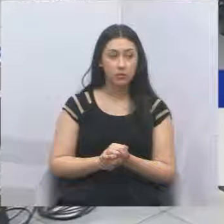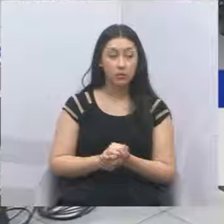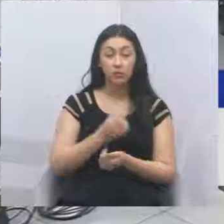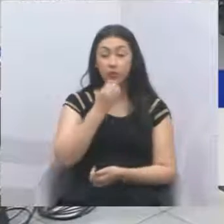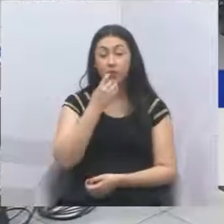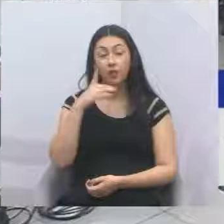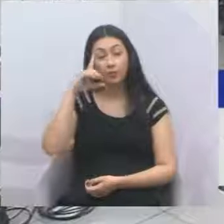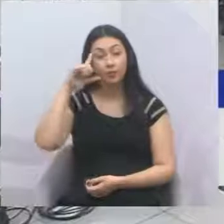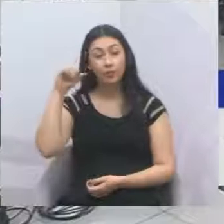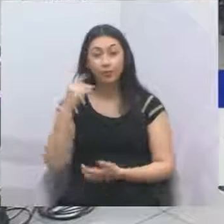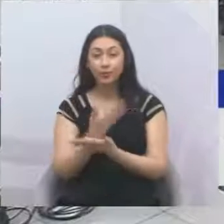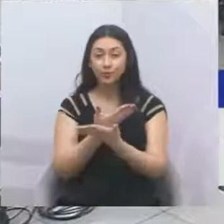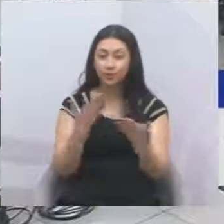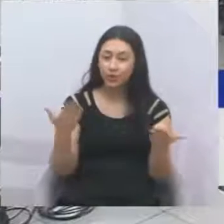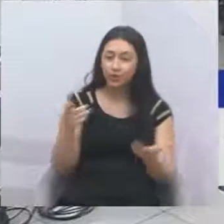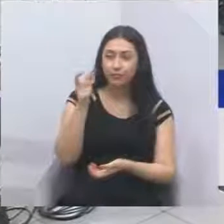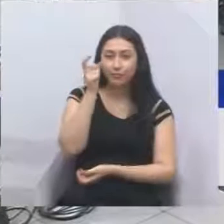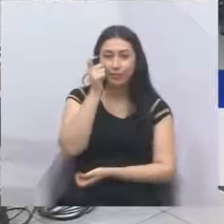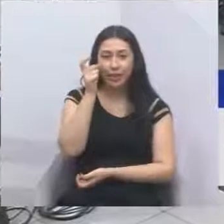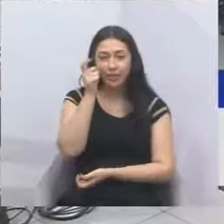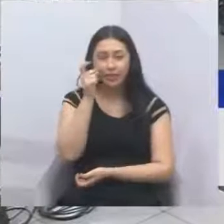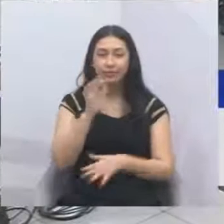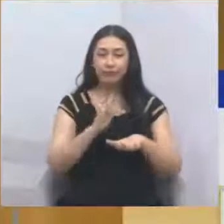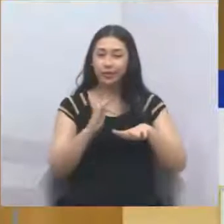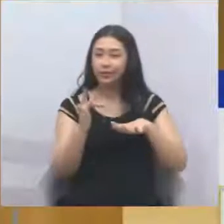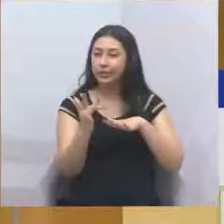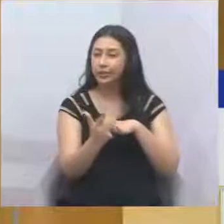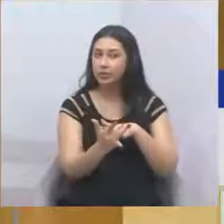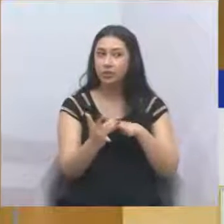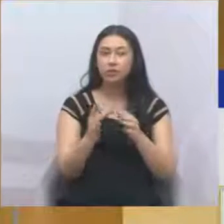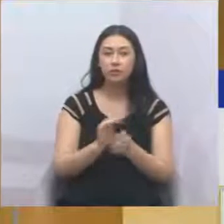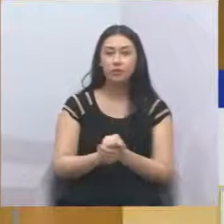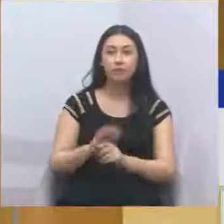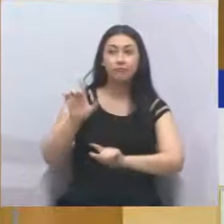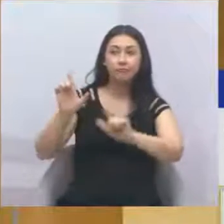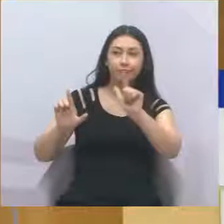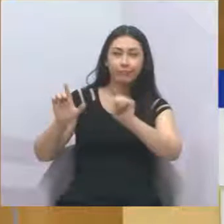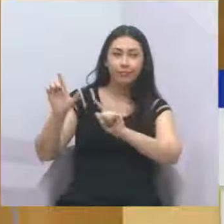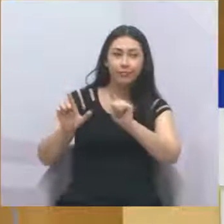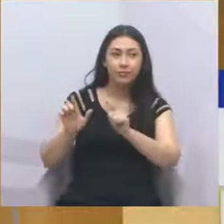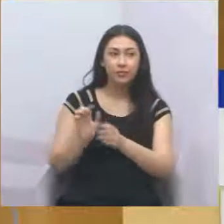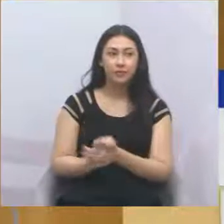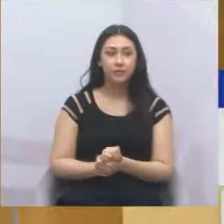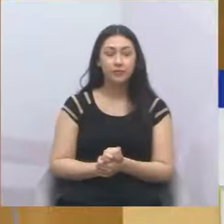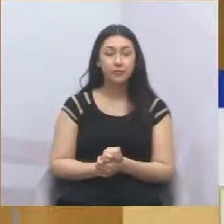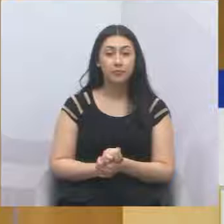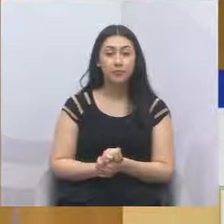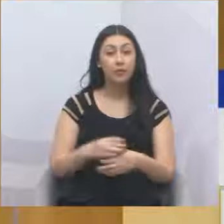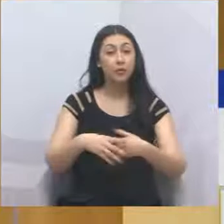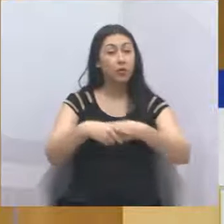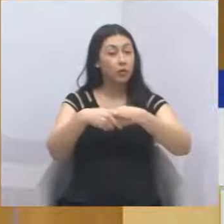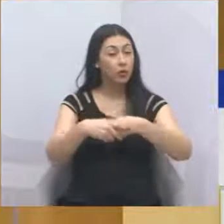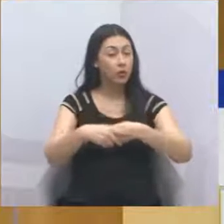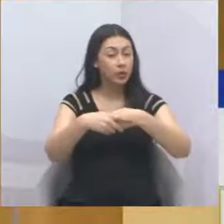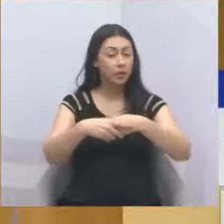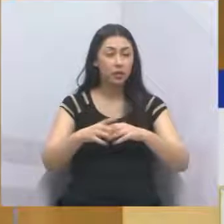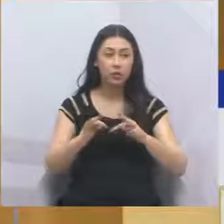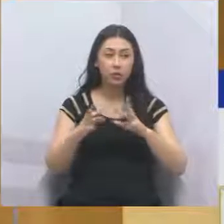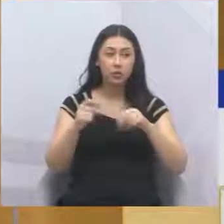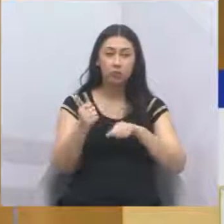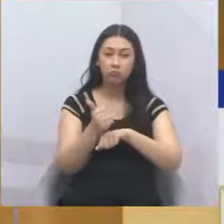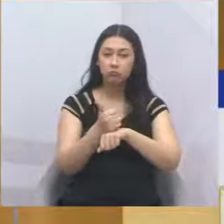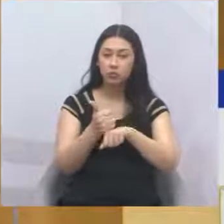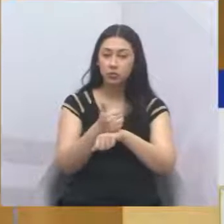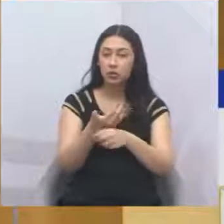Bom dia a todos que nos acompanham pelas redes sociais, pela TV Câmara. Cumprimentar os profissionais aqui